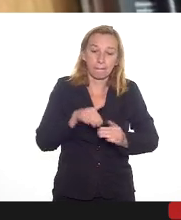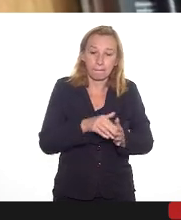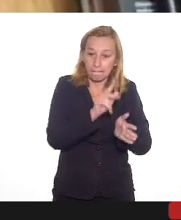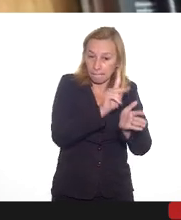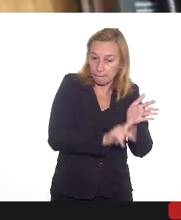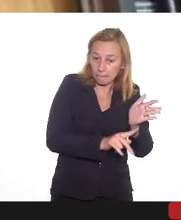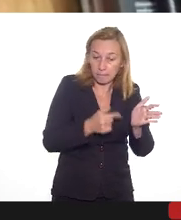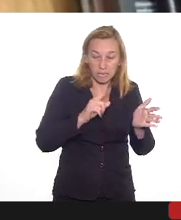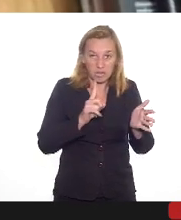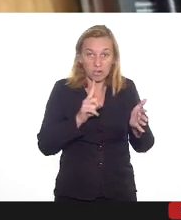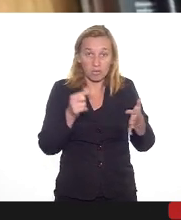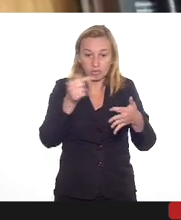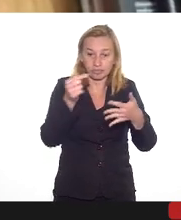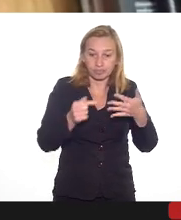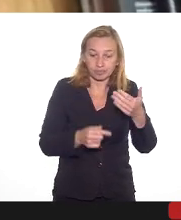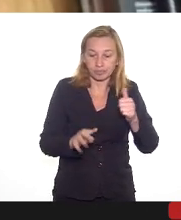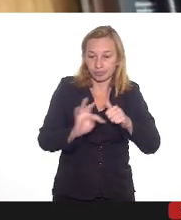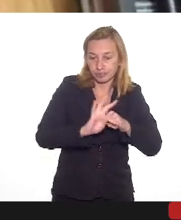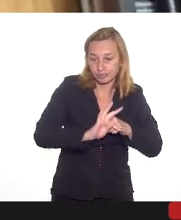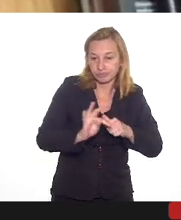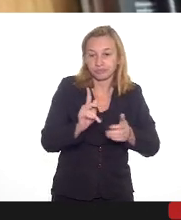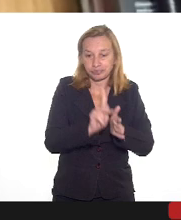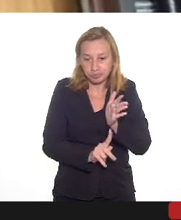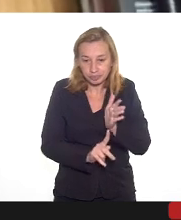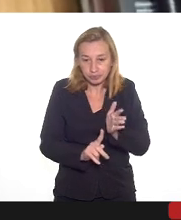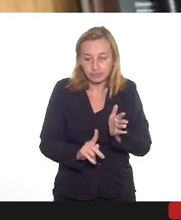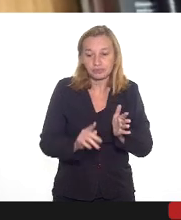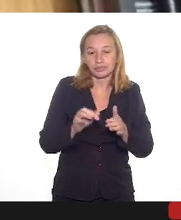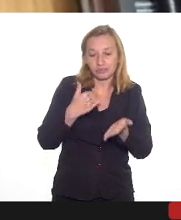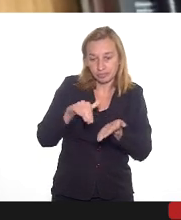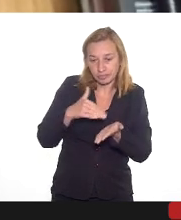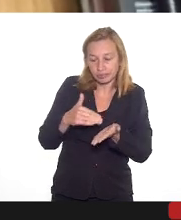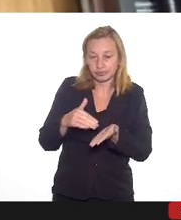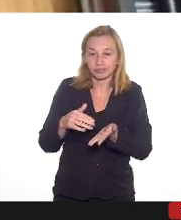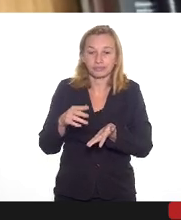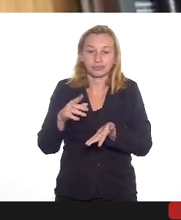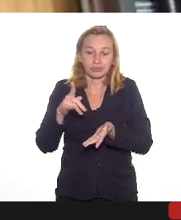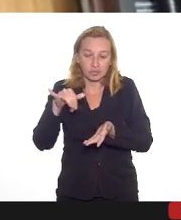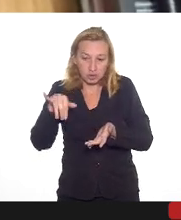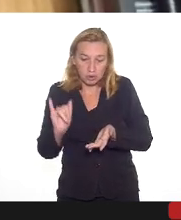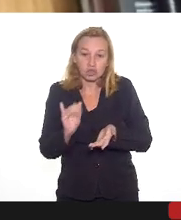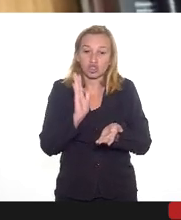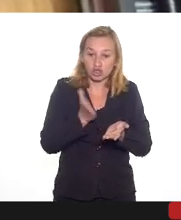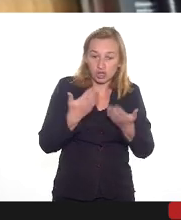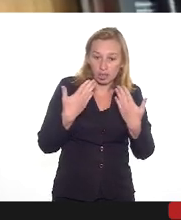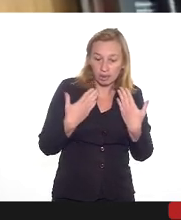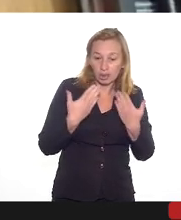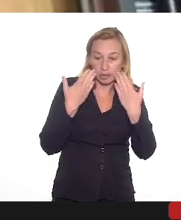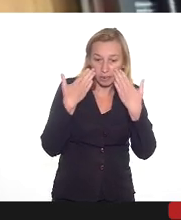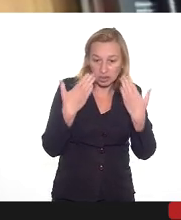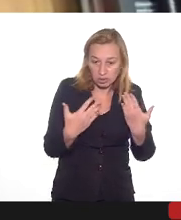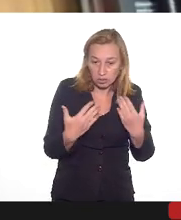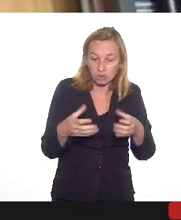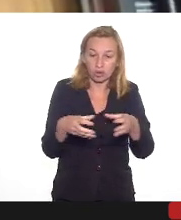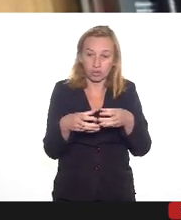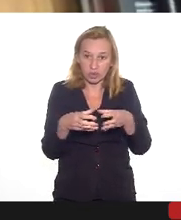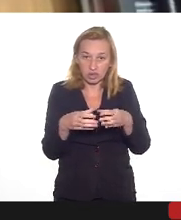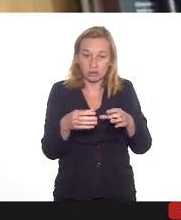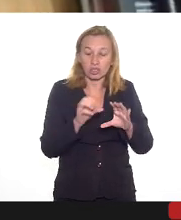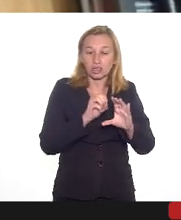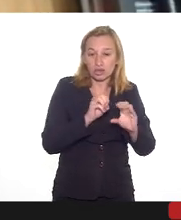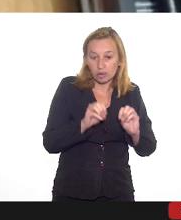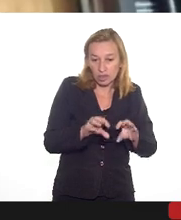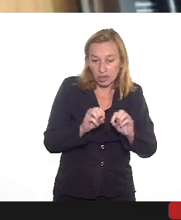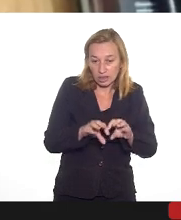vou detalhar aqui, são projetos técnicos que o secretário Conte já expôs aqui para essa Comissão de Educação. Enfim, são públicos, ele tem